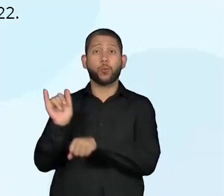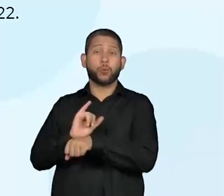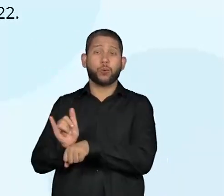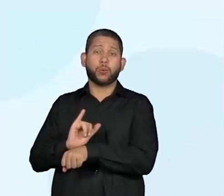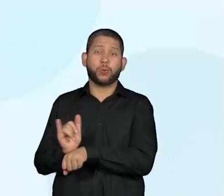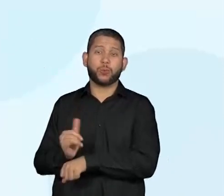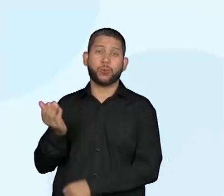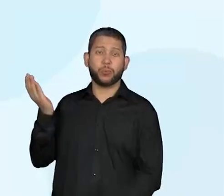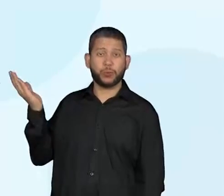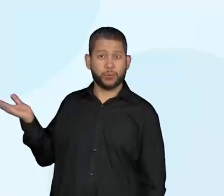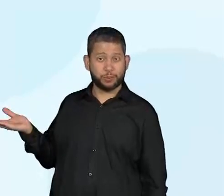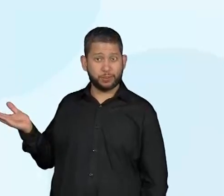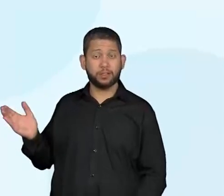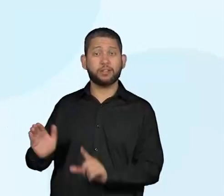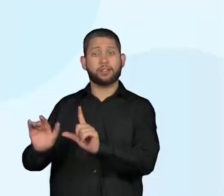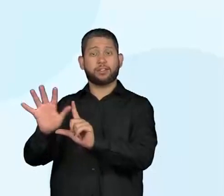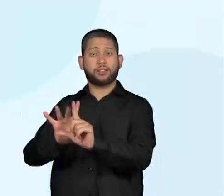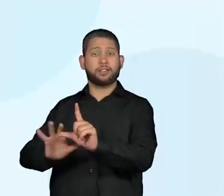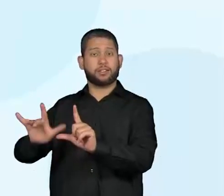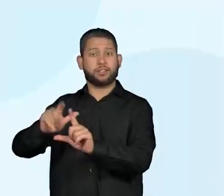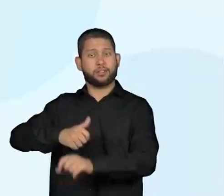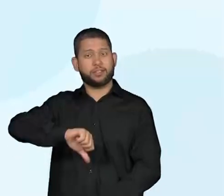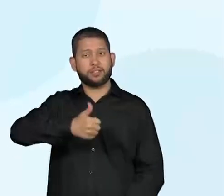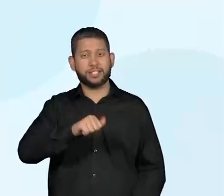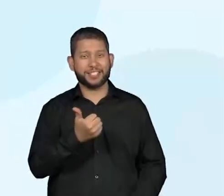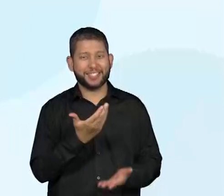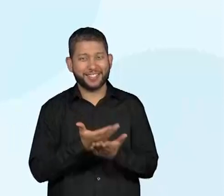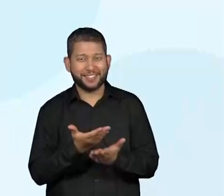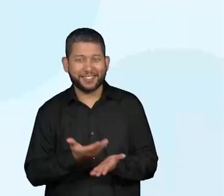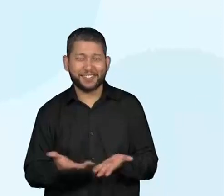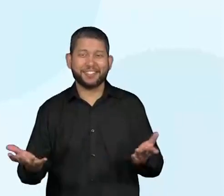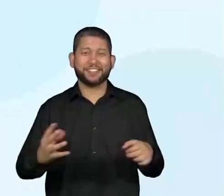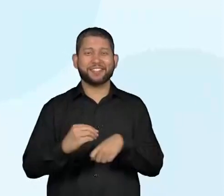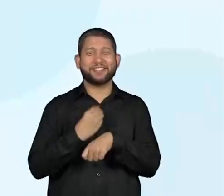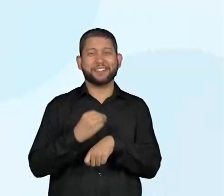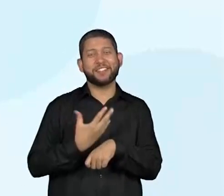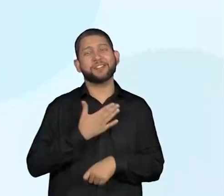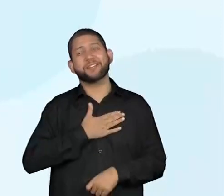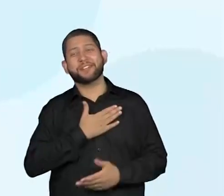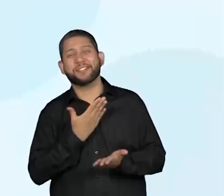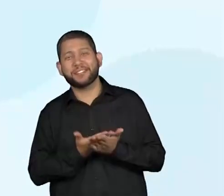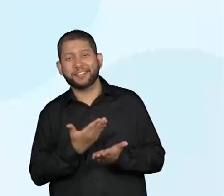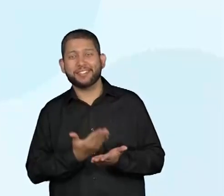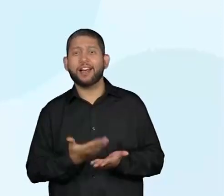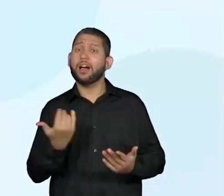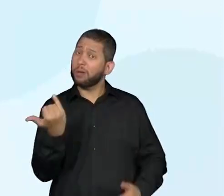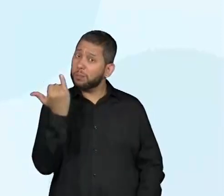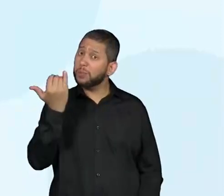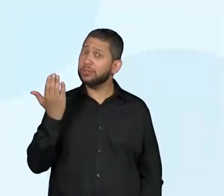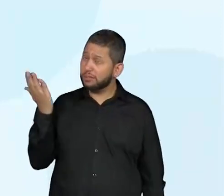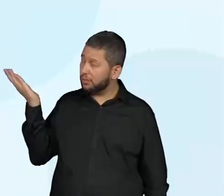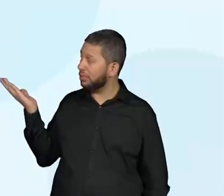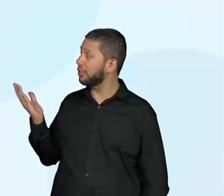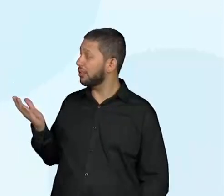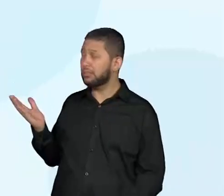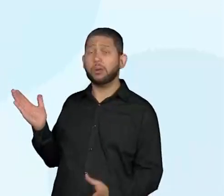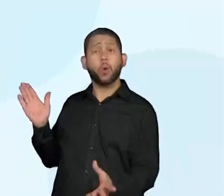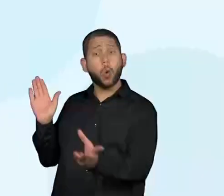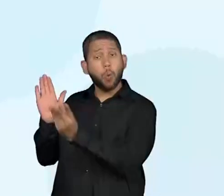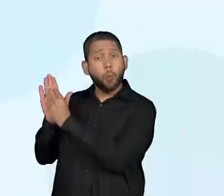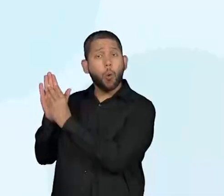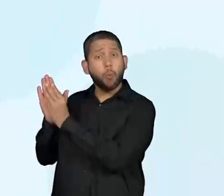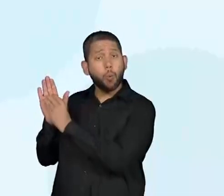no repositório do aplicativo do Centro de Mídias e o nosso formulário de avaliação, que é muito importante que vocês